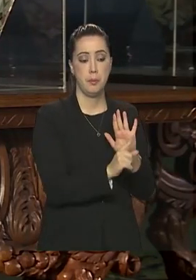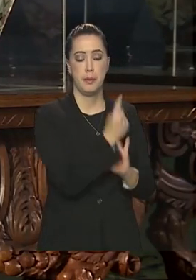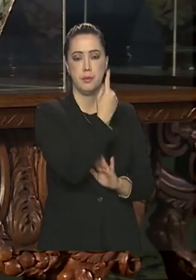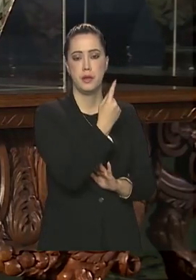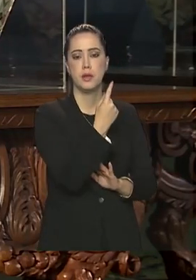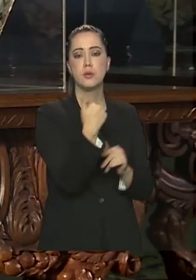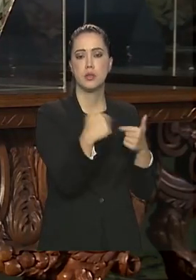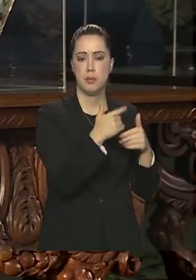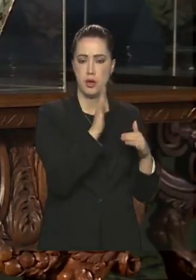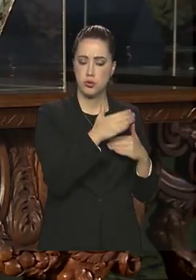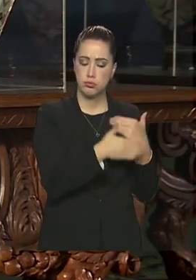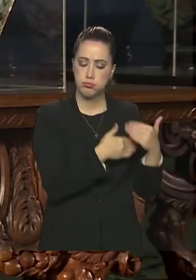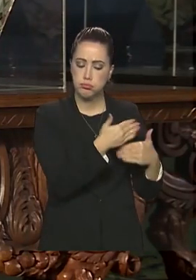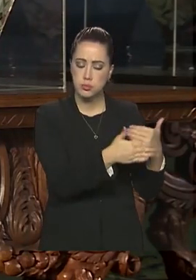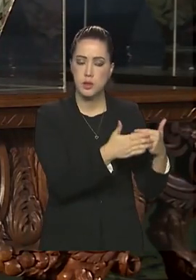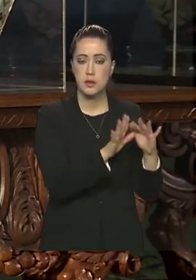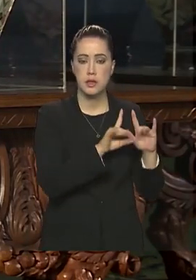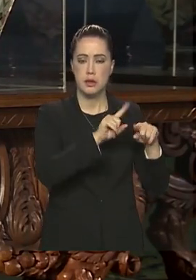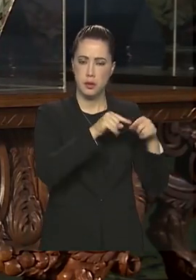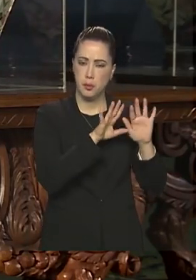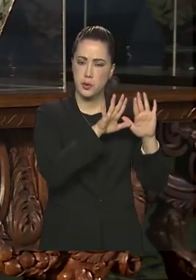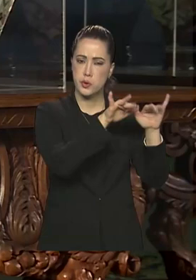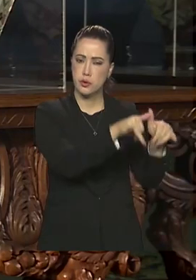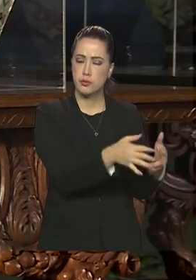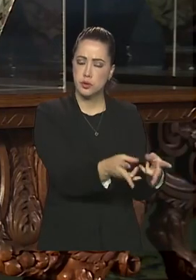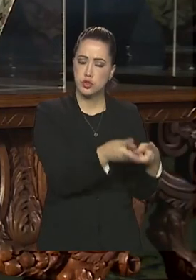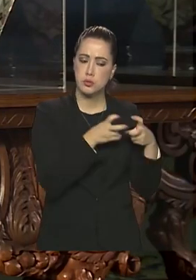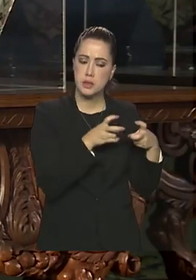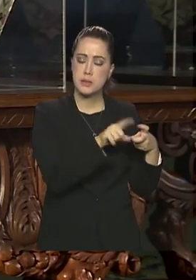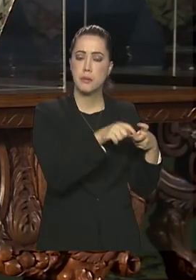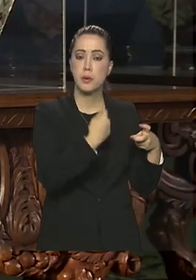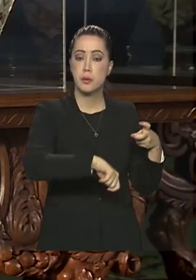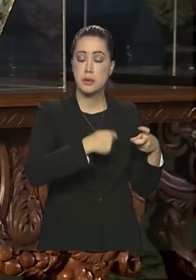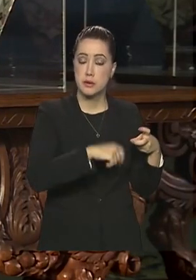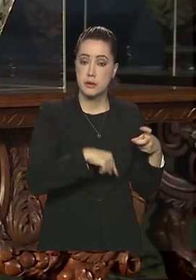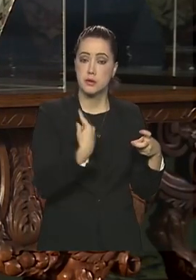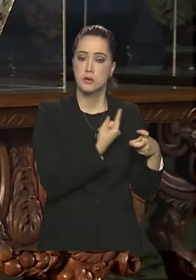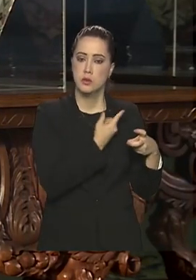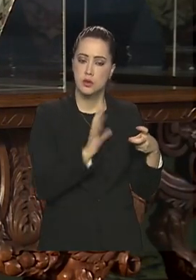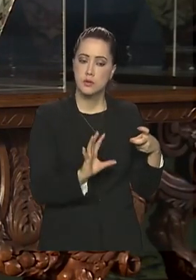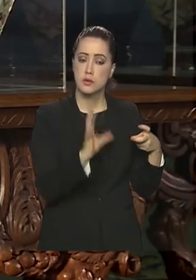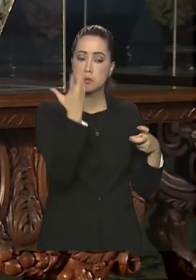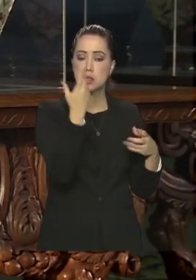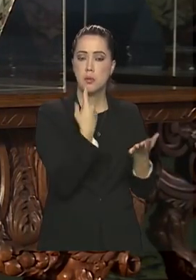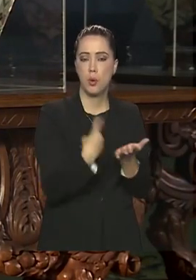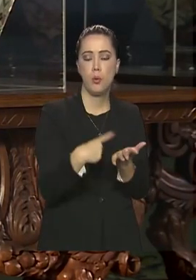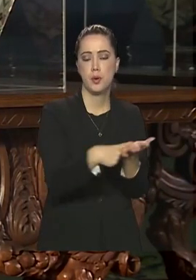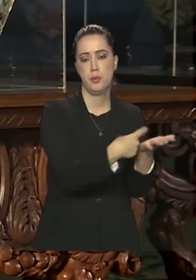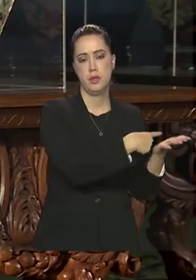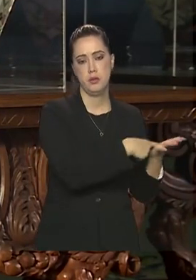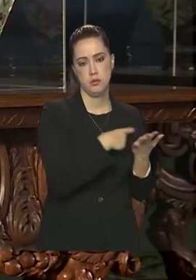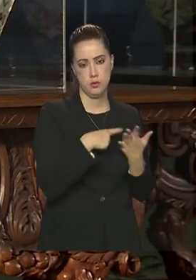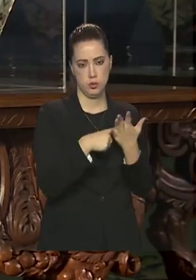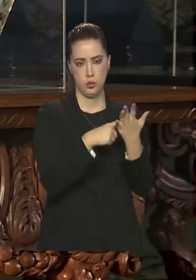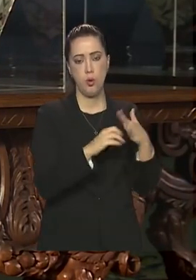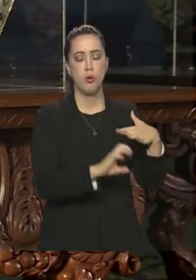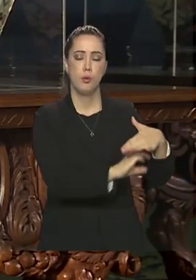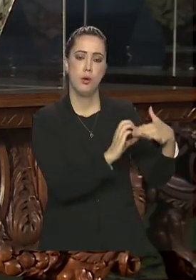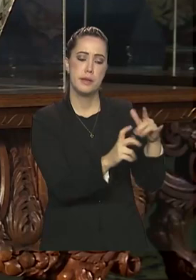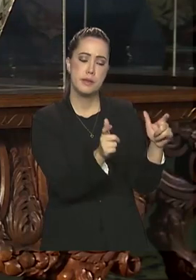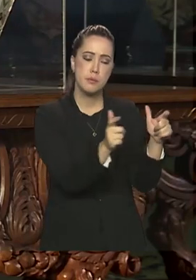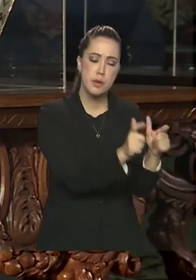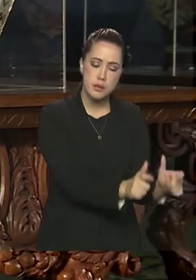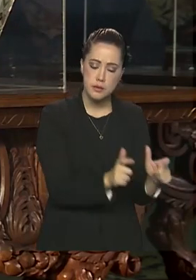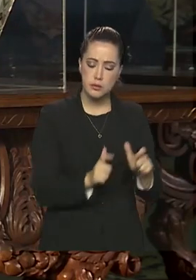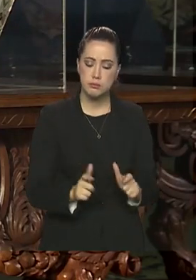em andamento, e após a conclusão da identificação das demandas, serão celebrados termos de compromisso com